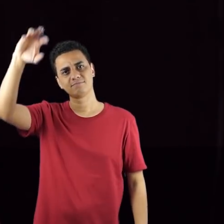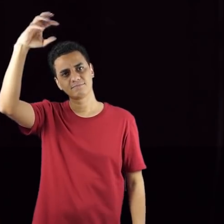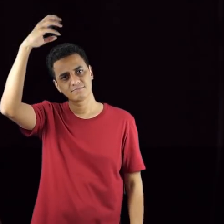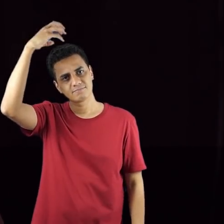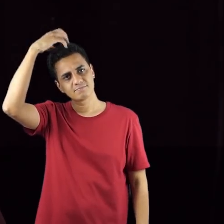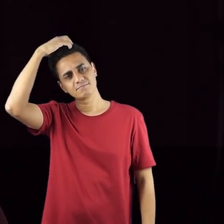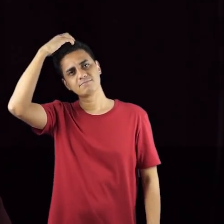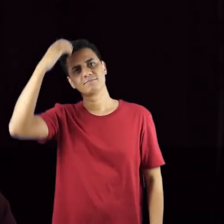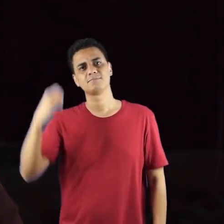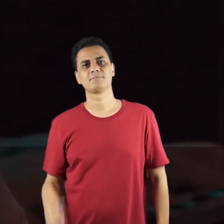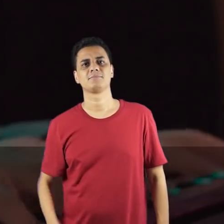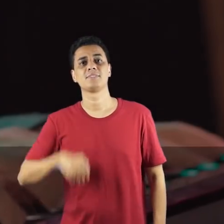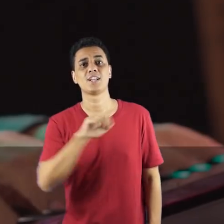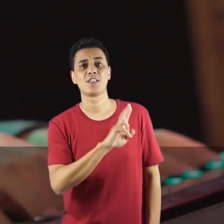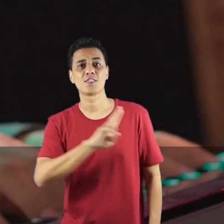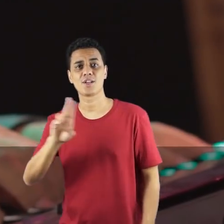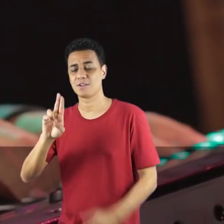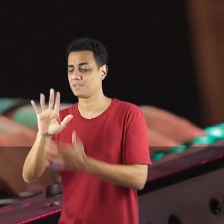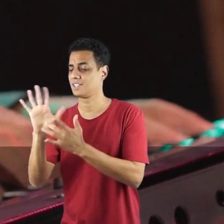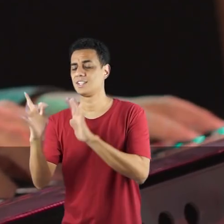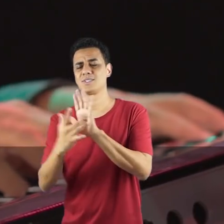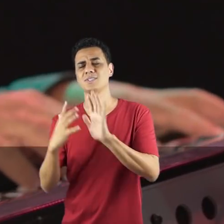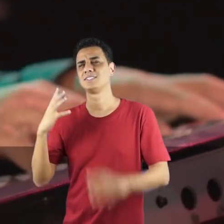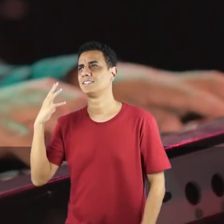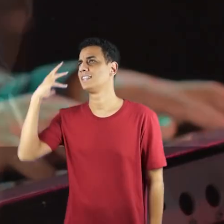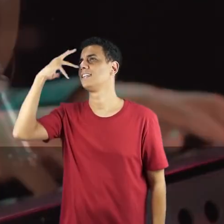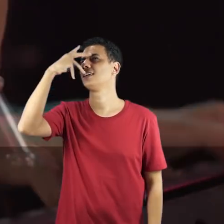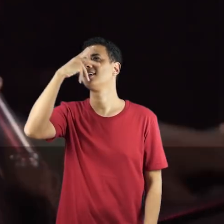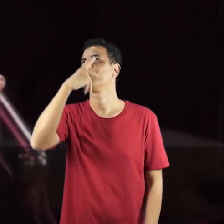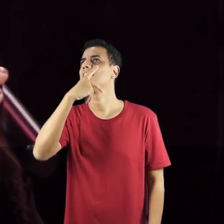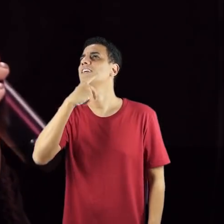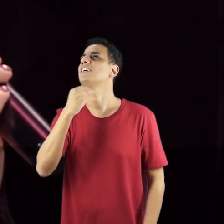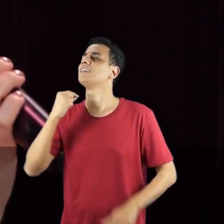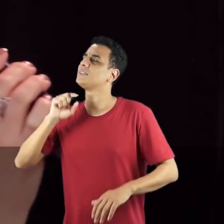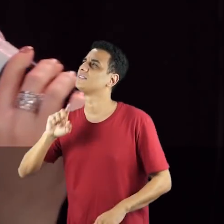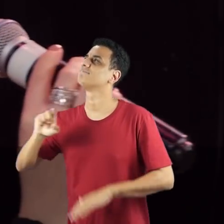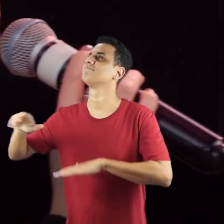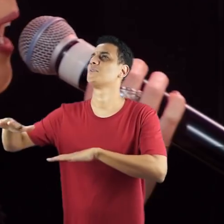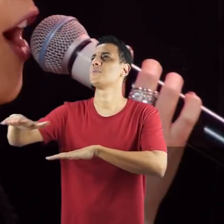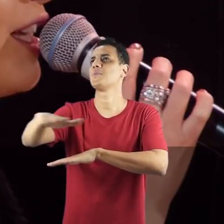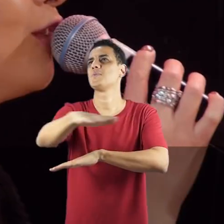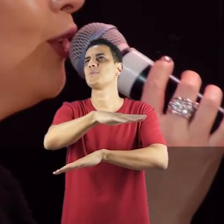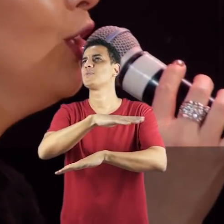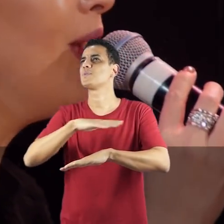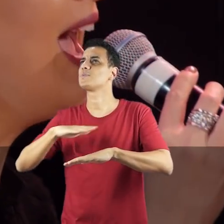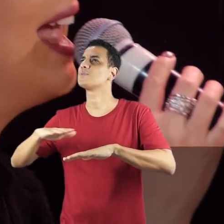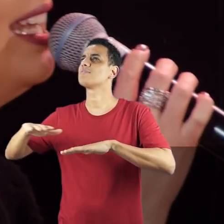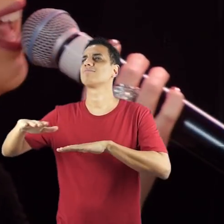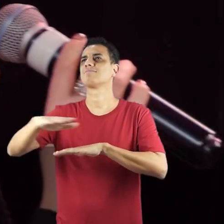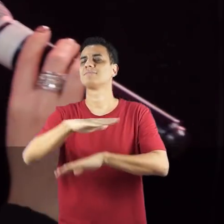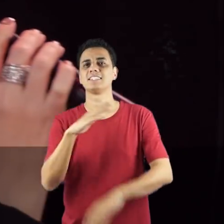Jesus, meu rei. Ó, quão lindo esse nome é, maior que